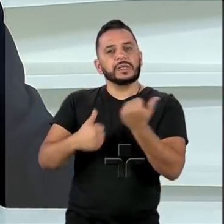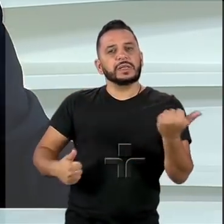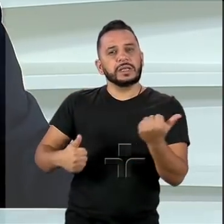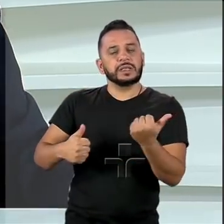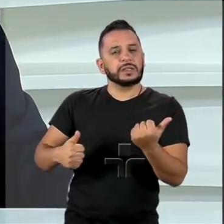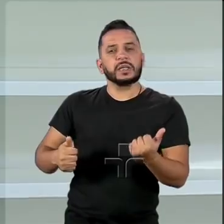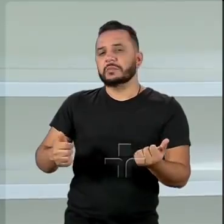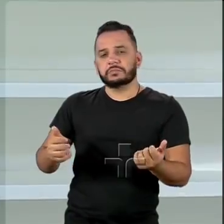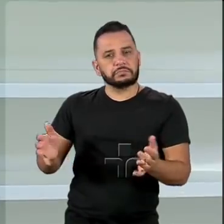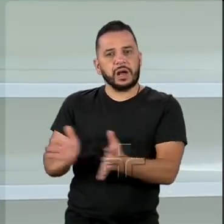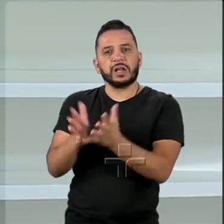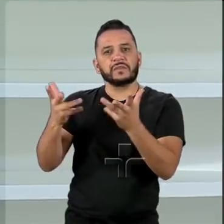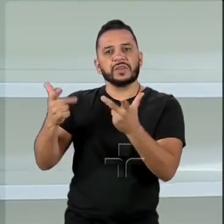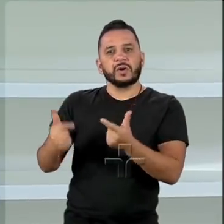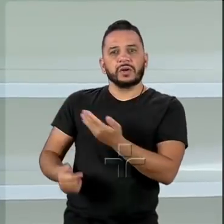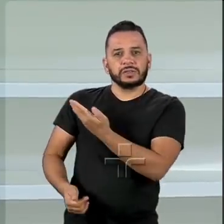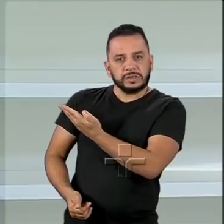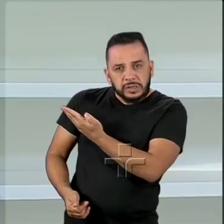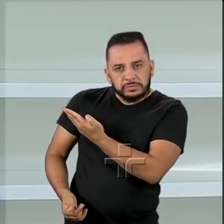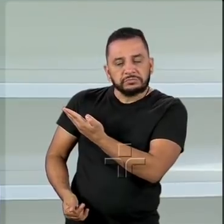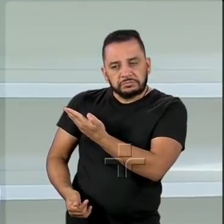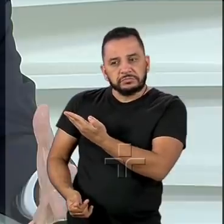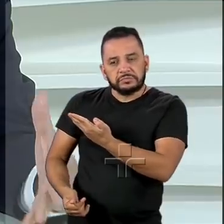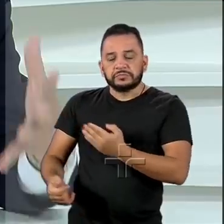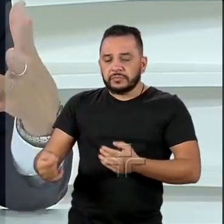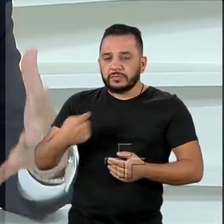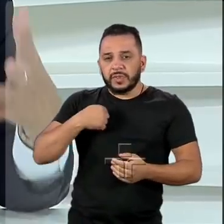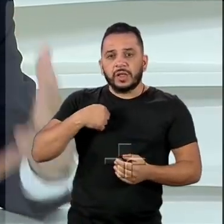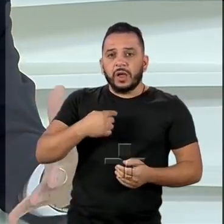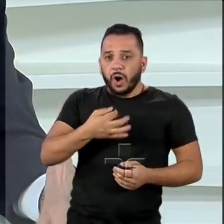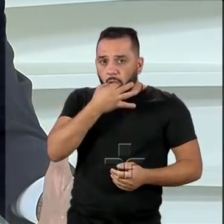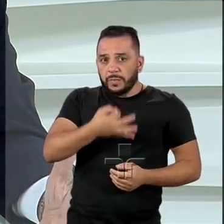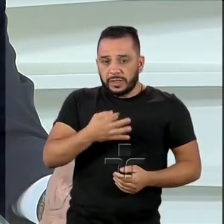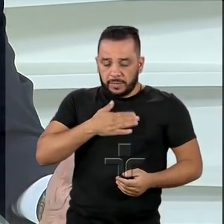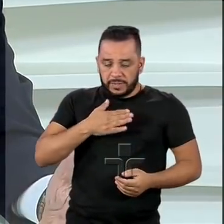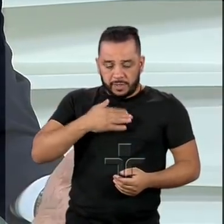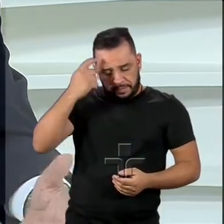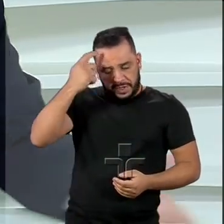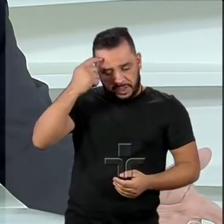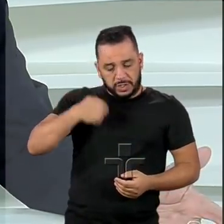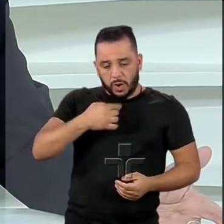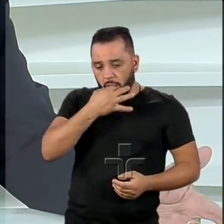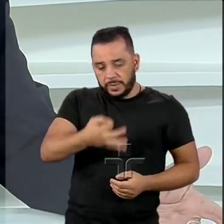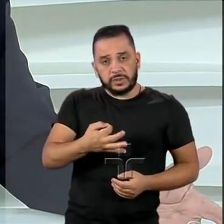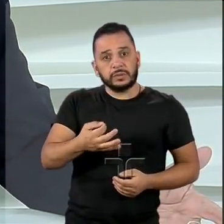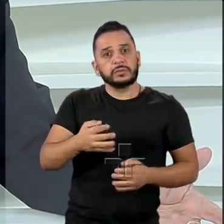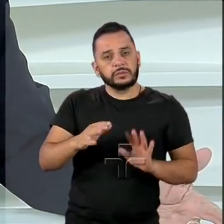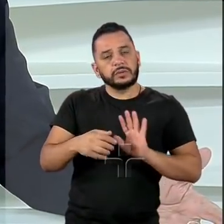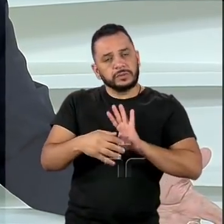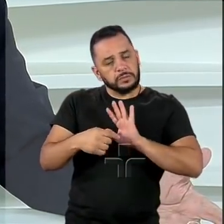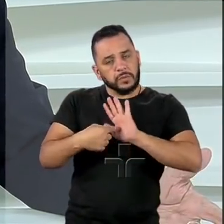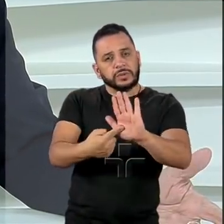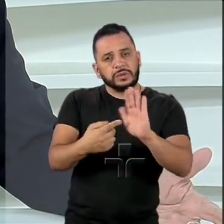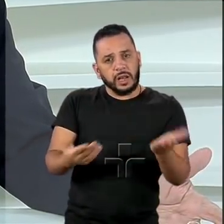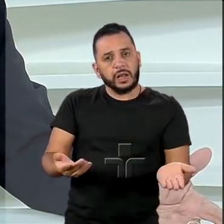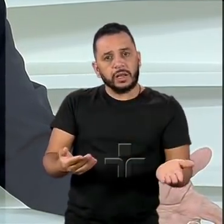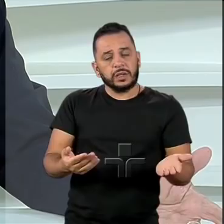que eu penso e mostrar que estas nódoas têm que ser